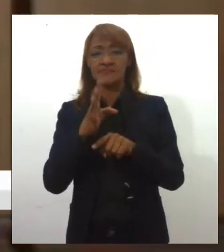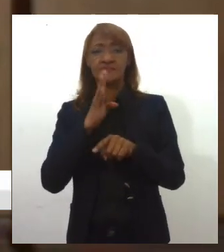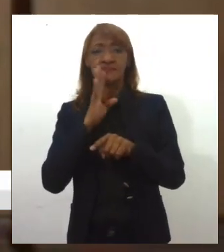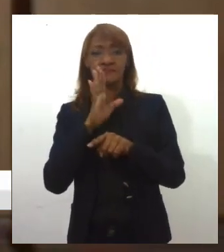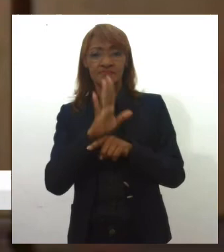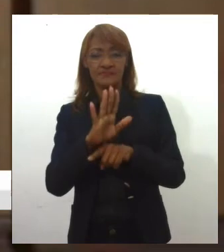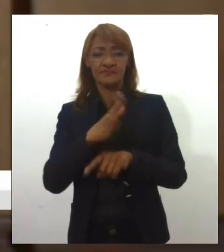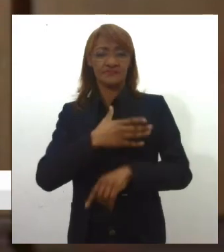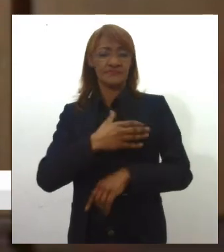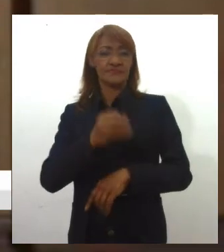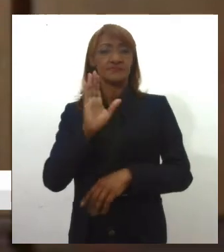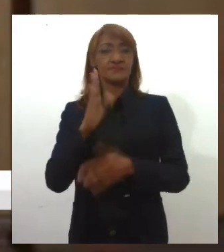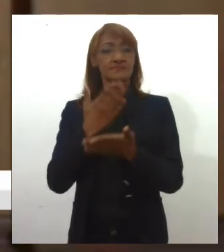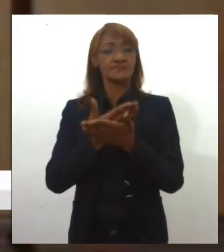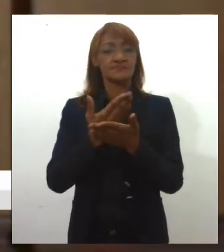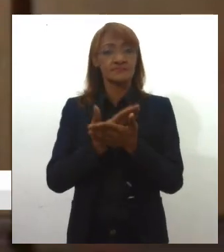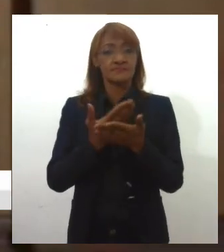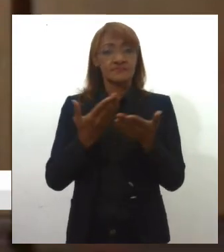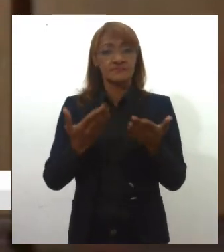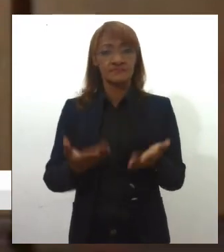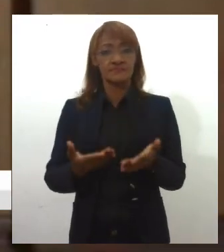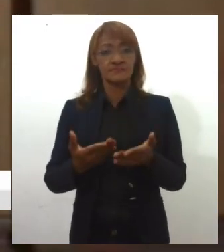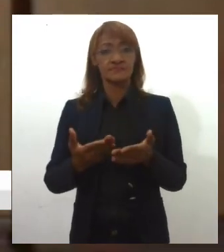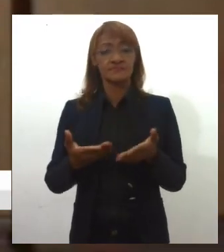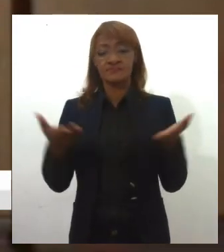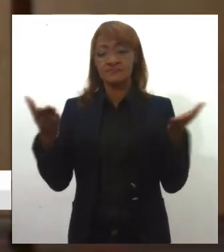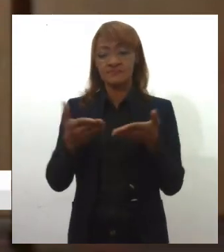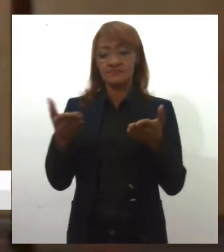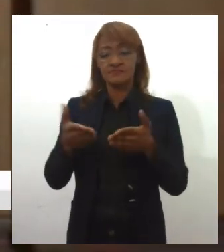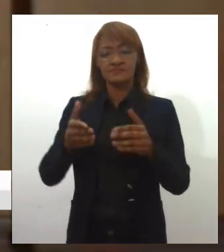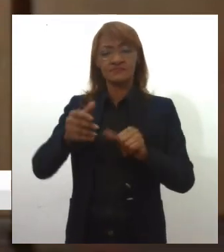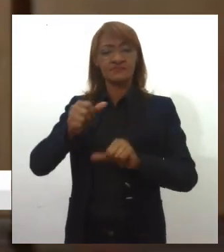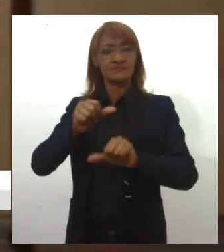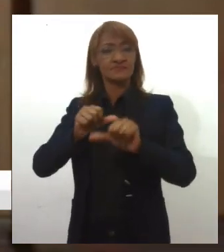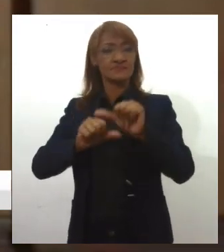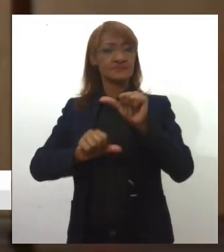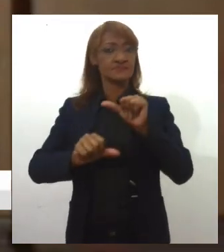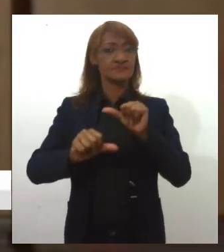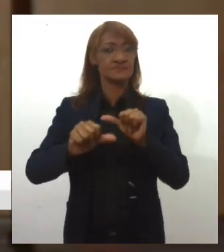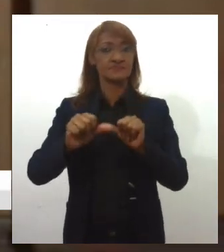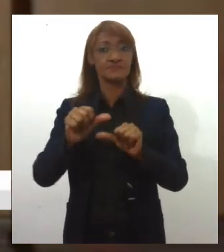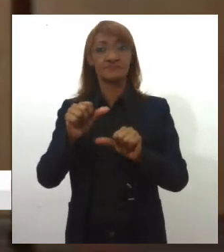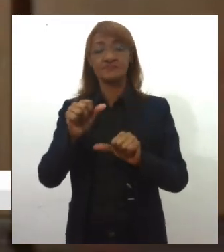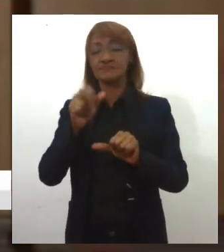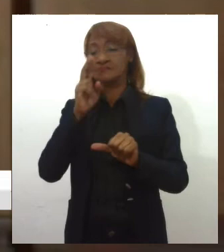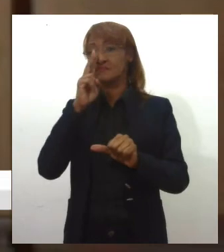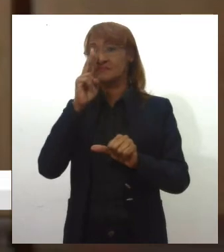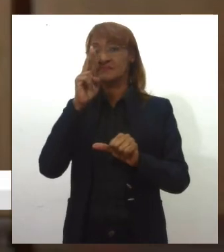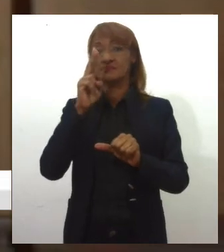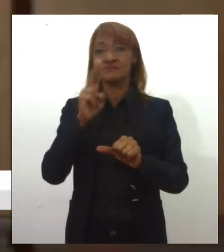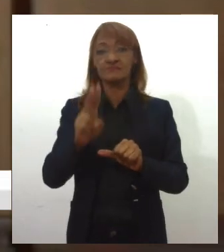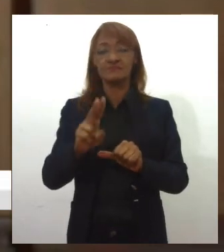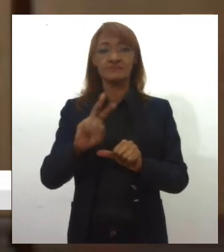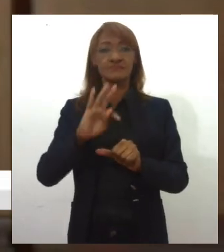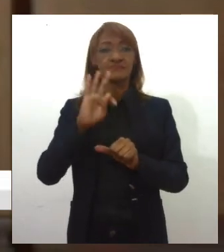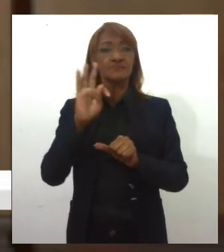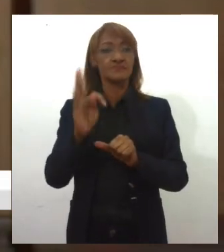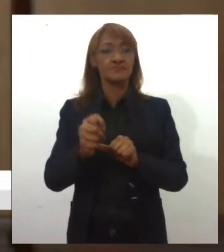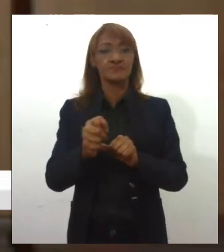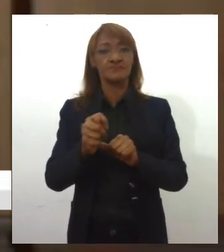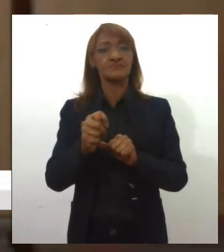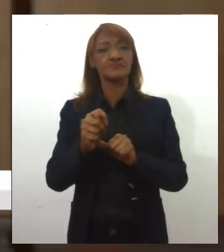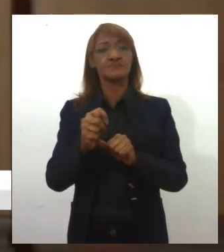já estudam. A gente tem passado por um processo de transformação muito grande nas escolas, nas instituições